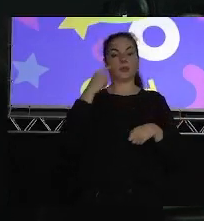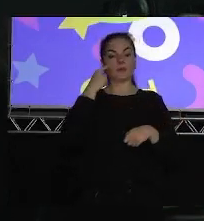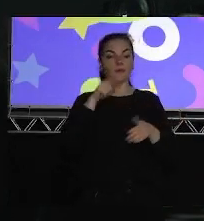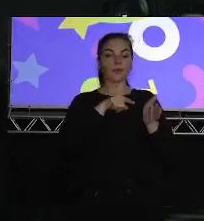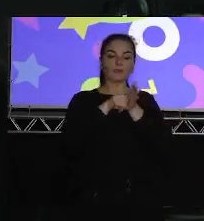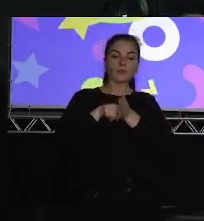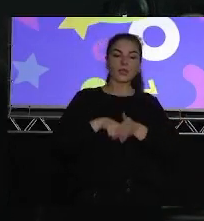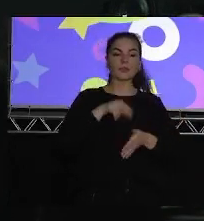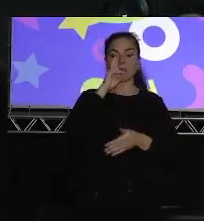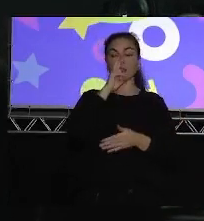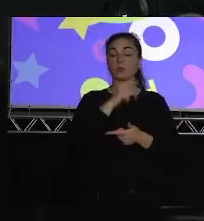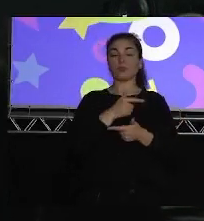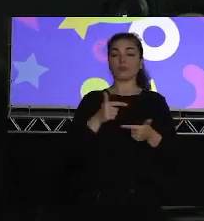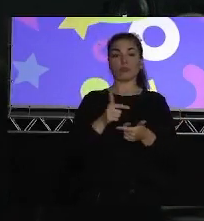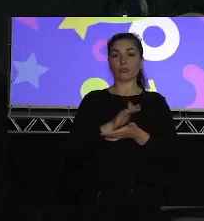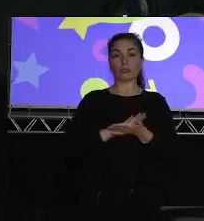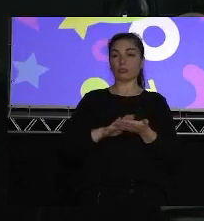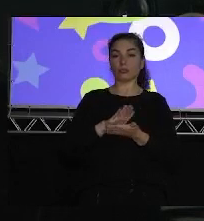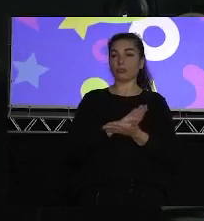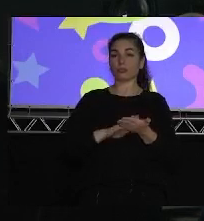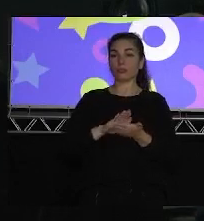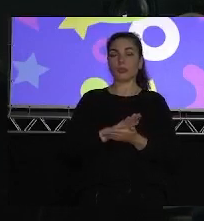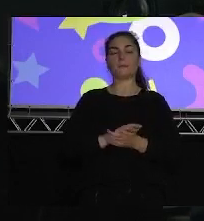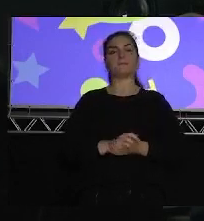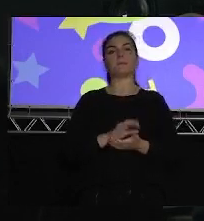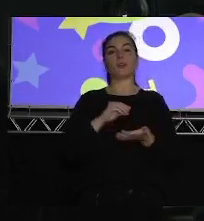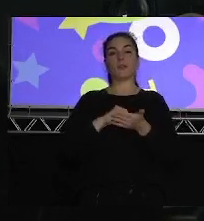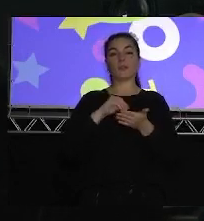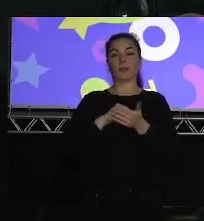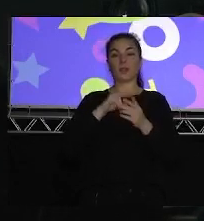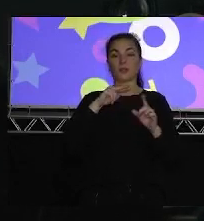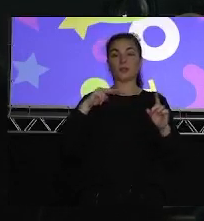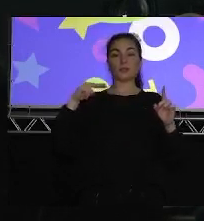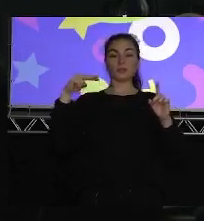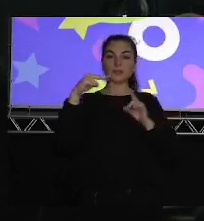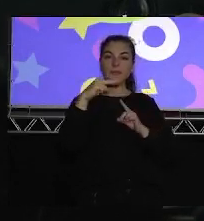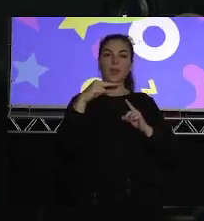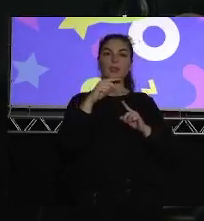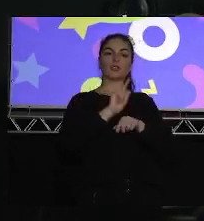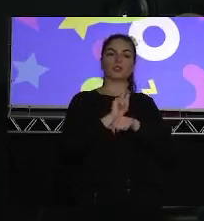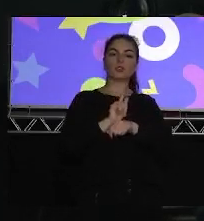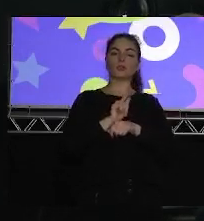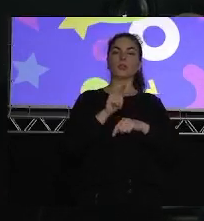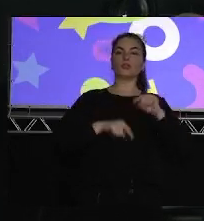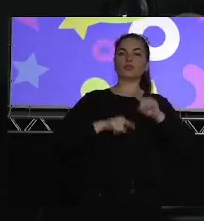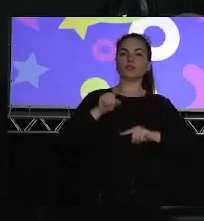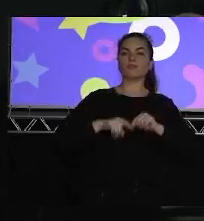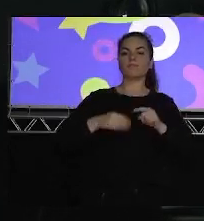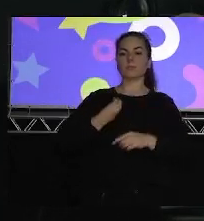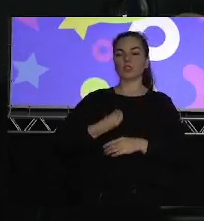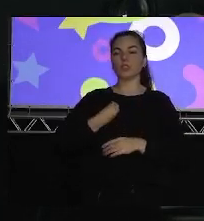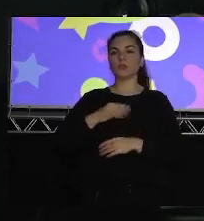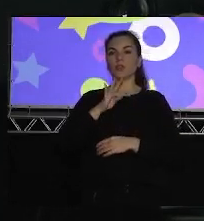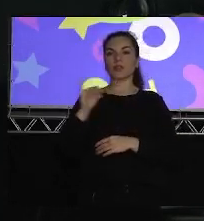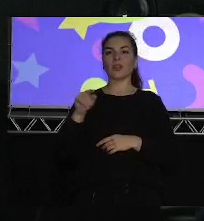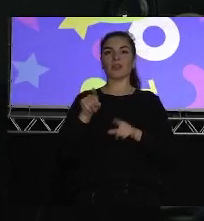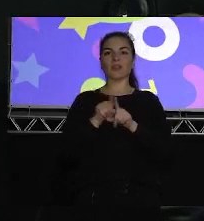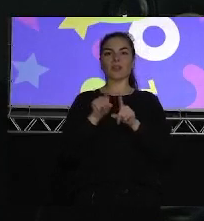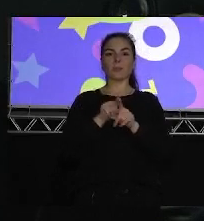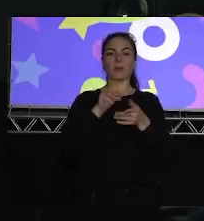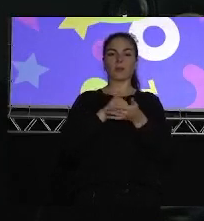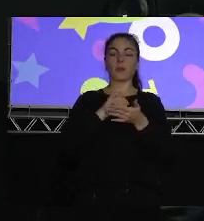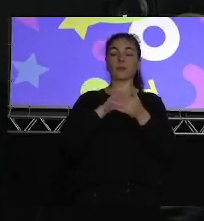nem mitigar, nada disso. Falta de visibilidade da gestão de ativos de TI, baixa eficiência e eficácia dos projetos, que eram